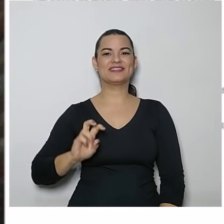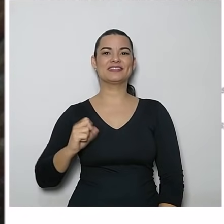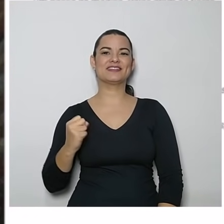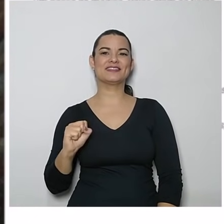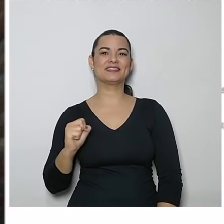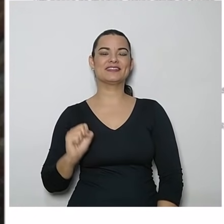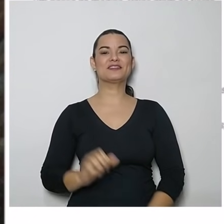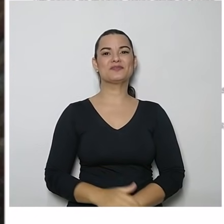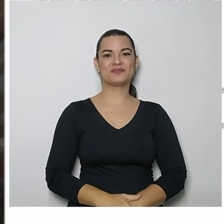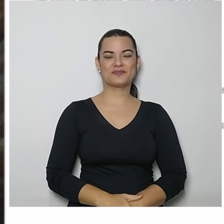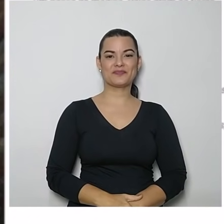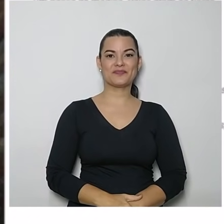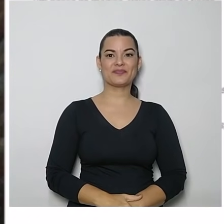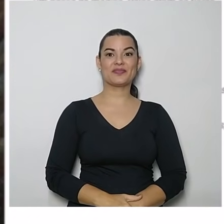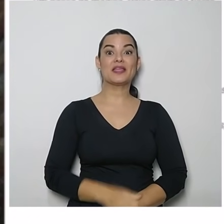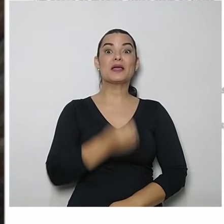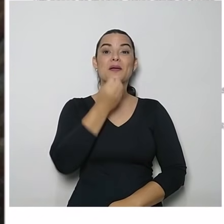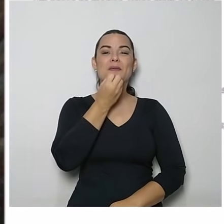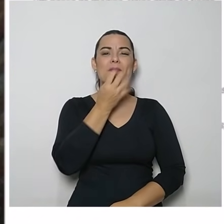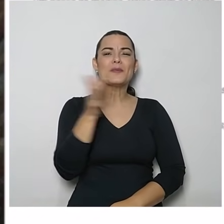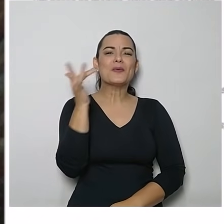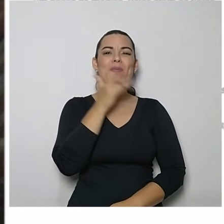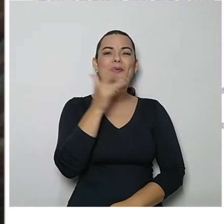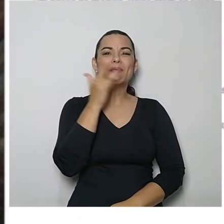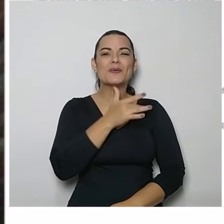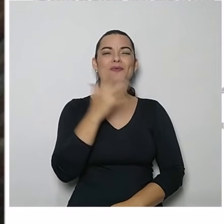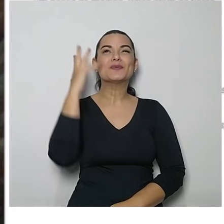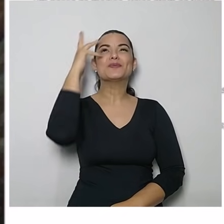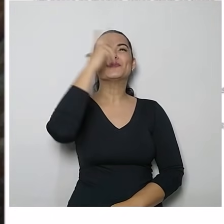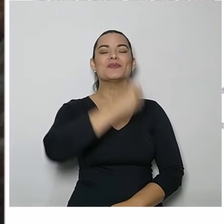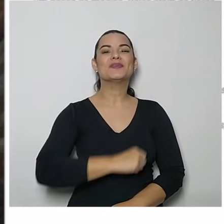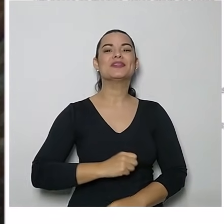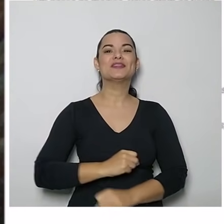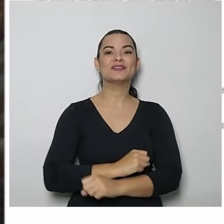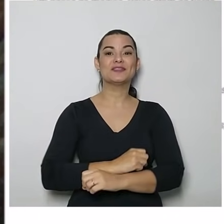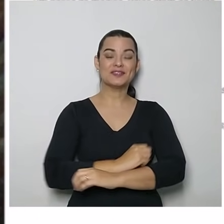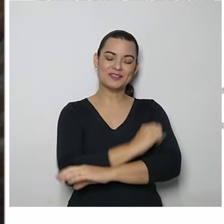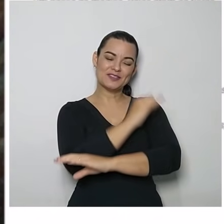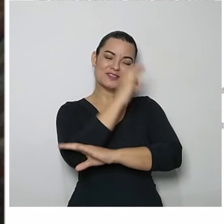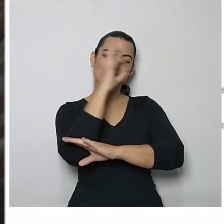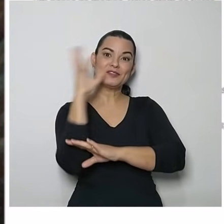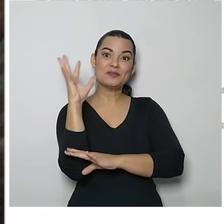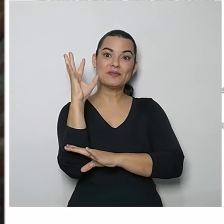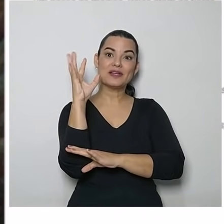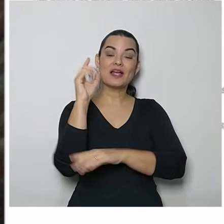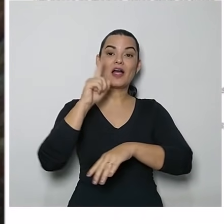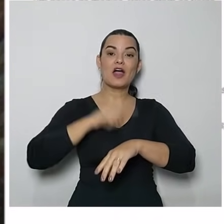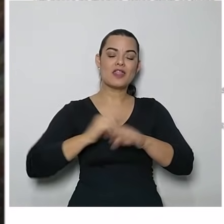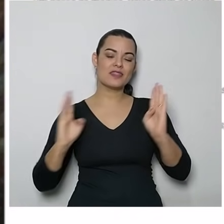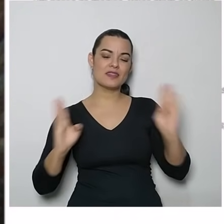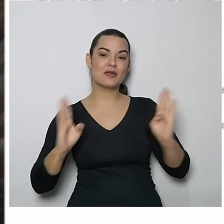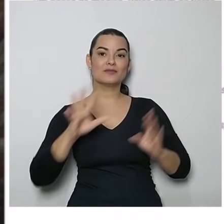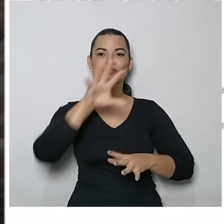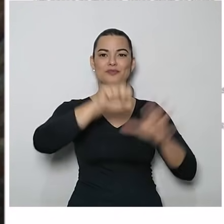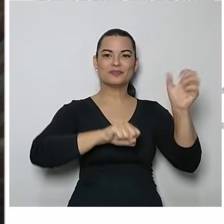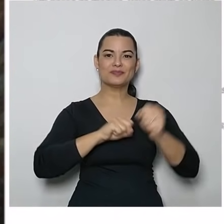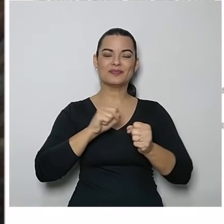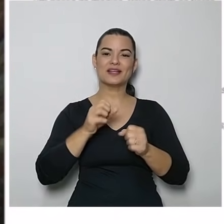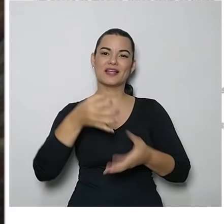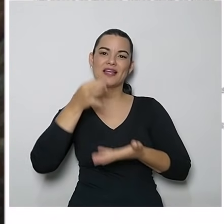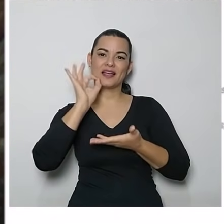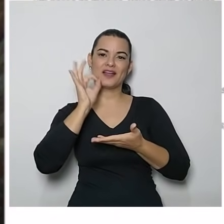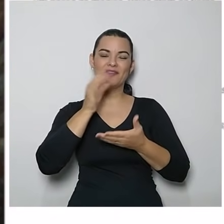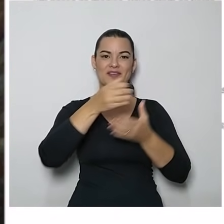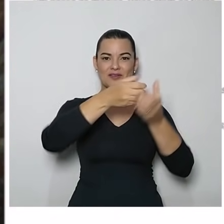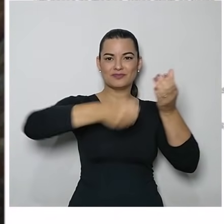1958. Eram belas as manhãs frias na época da apanha do café e delicioso o canto dos carros de boi